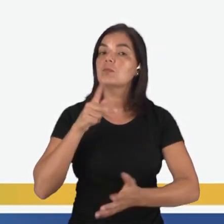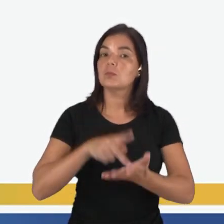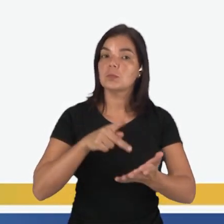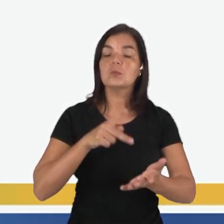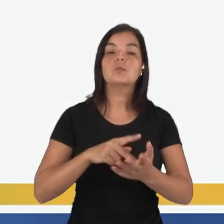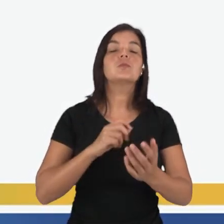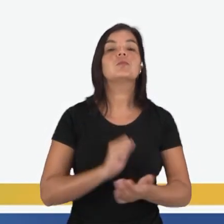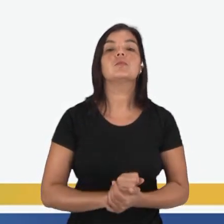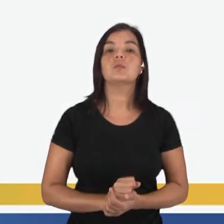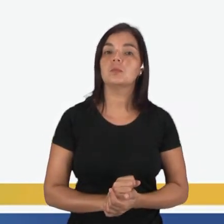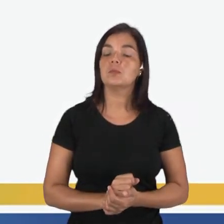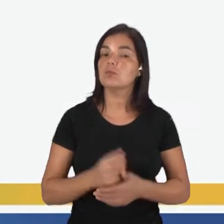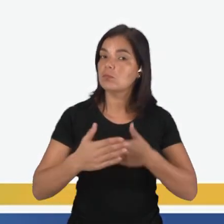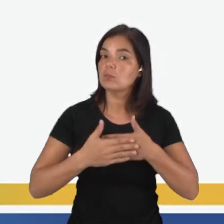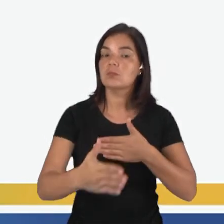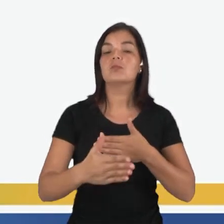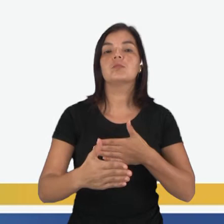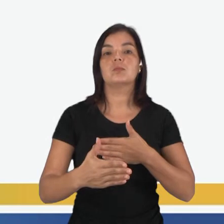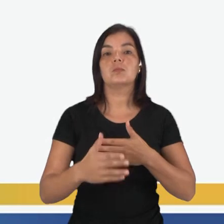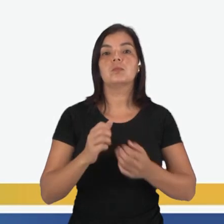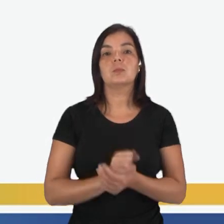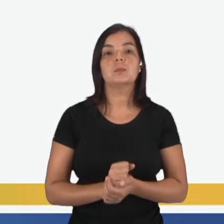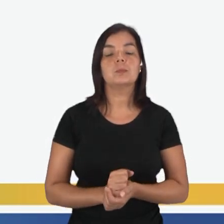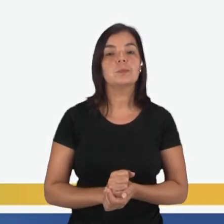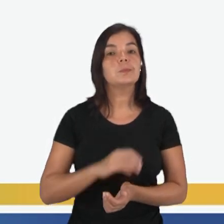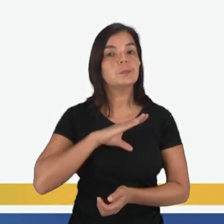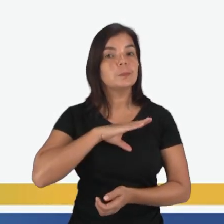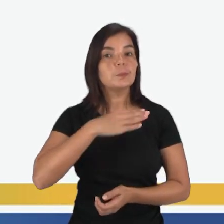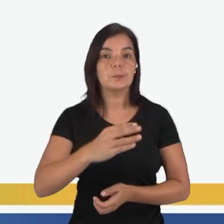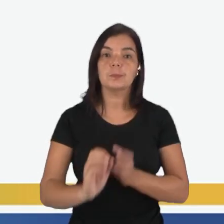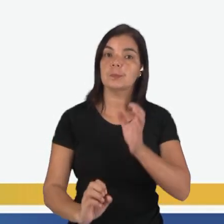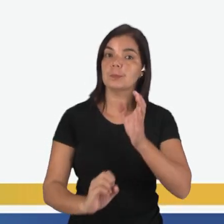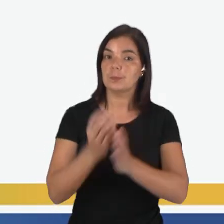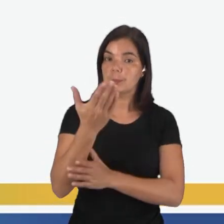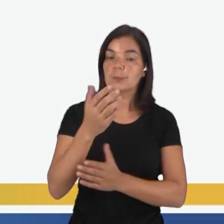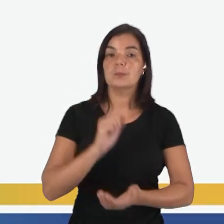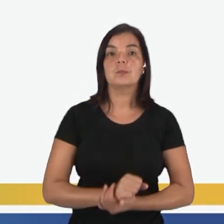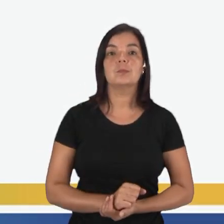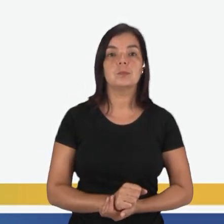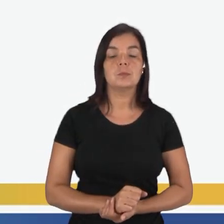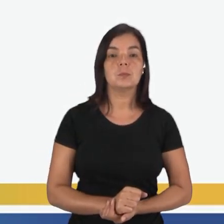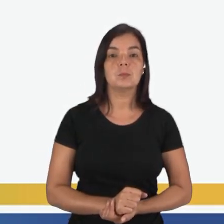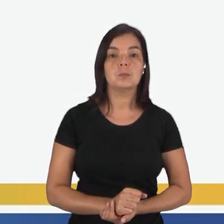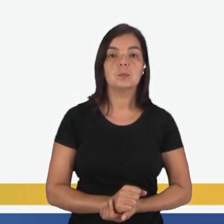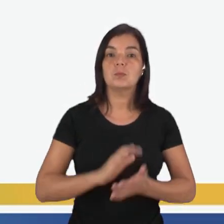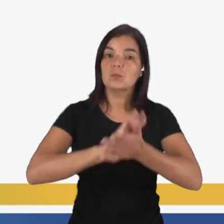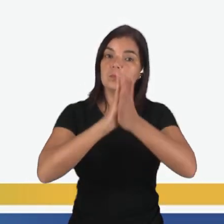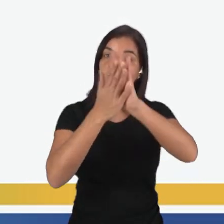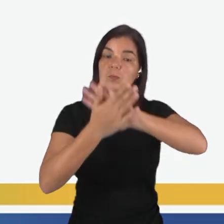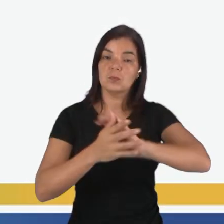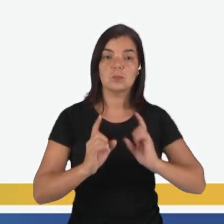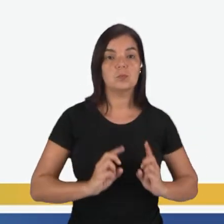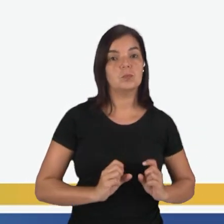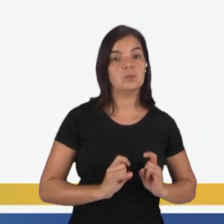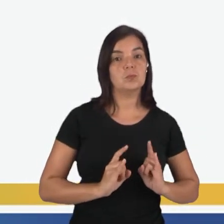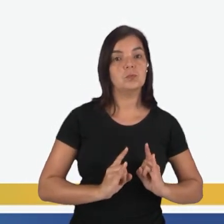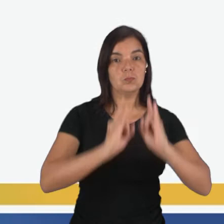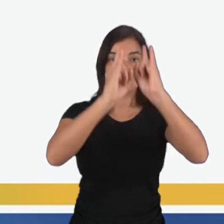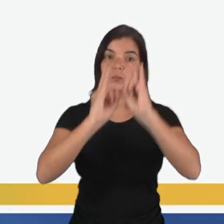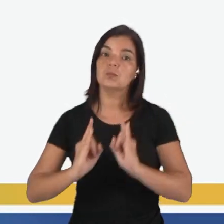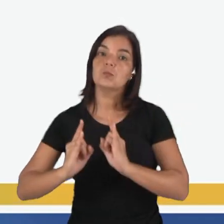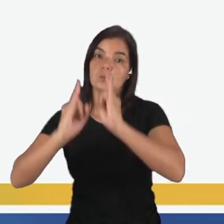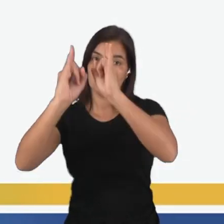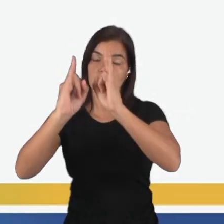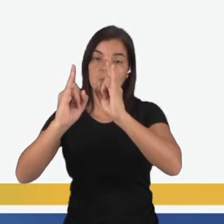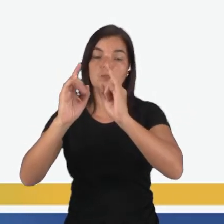que não prossiga. Então, essa atitude que aconteceu aí, que foi a derrubada do World Trade Center, que está